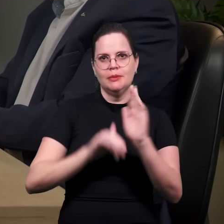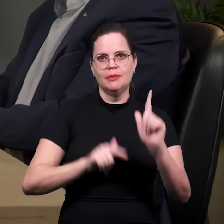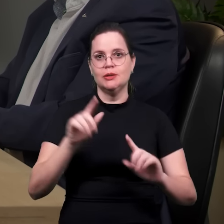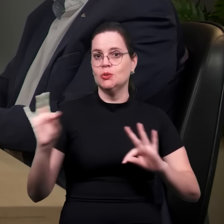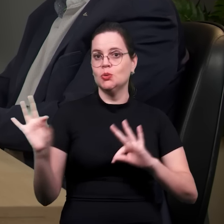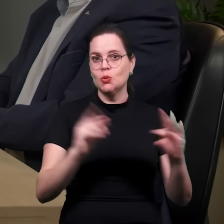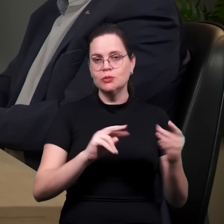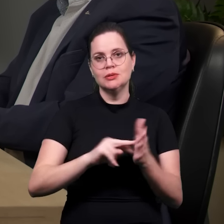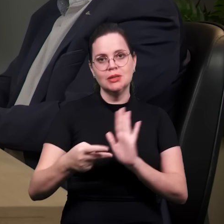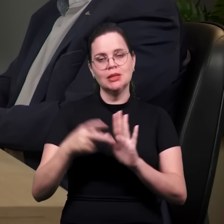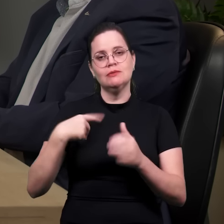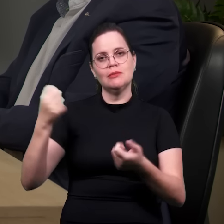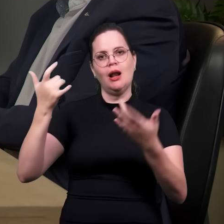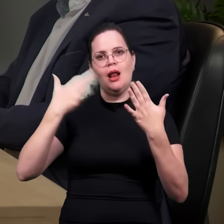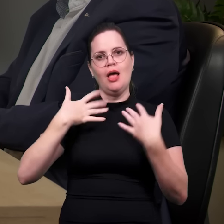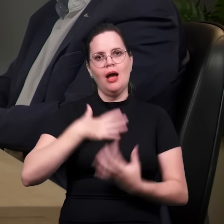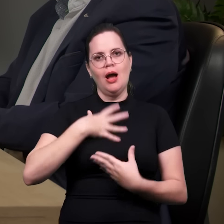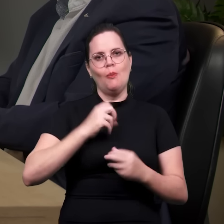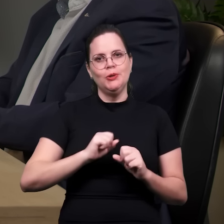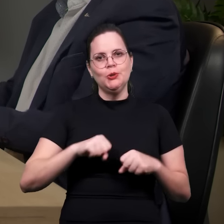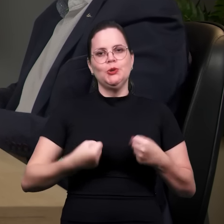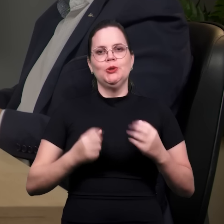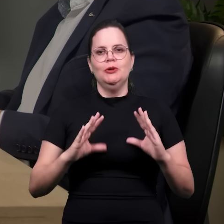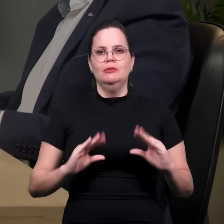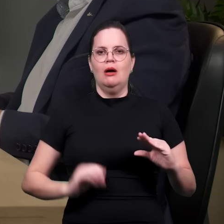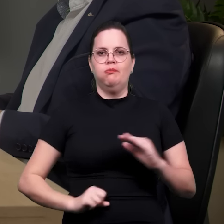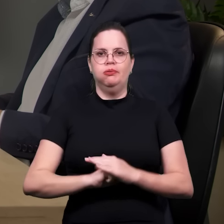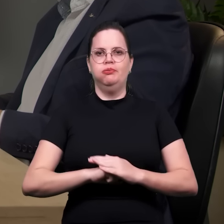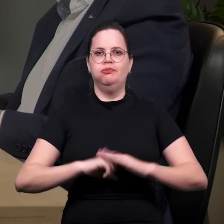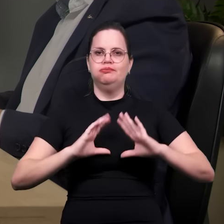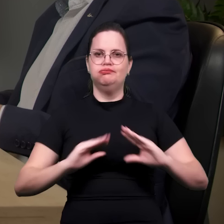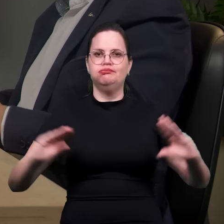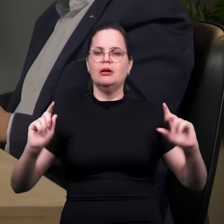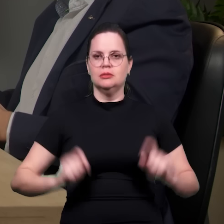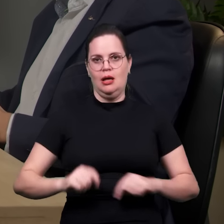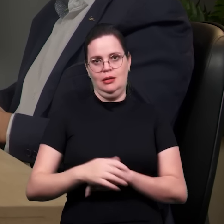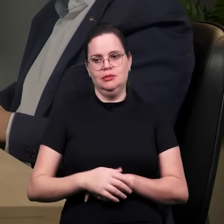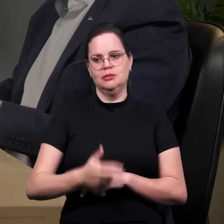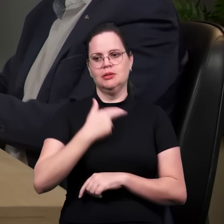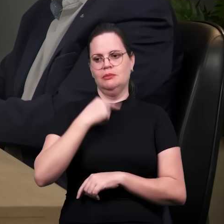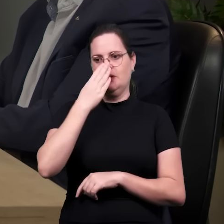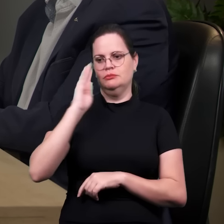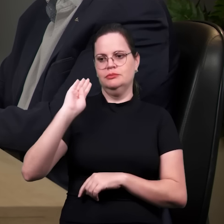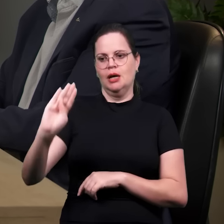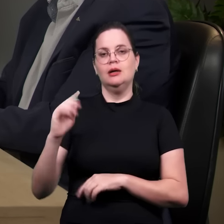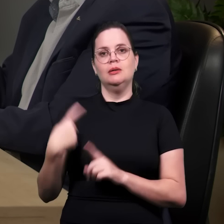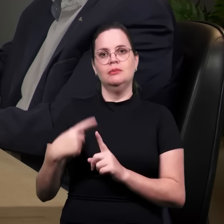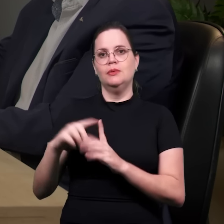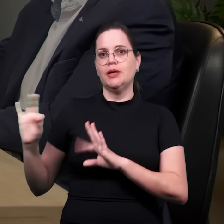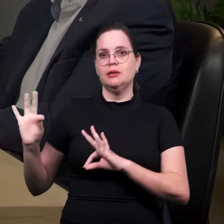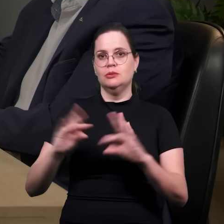é alimento. De nada nós podemos desprezar, porque tudo o Senhor usa como recurso,